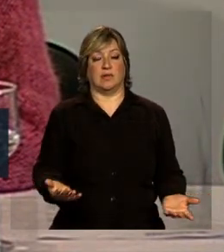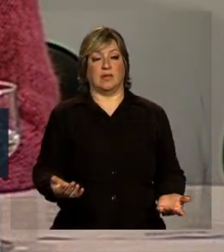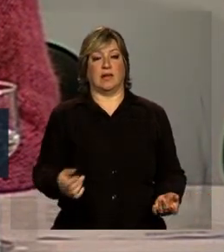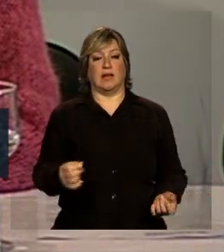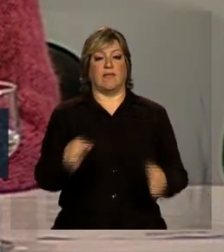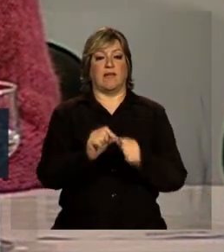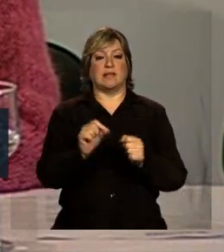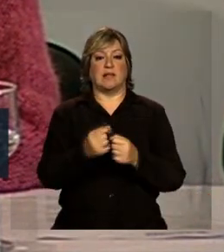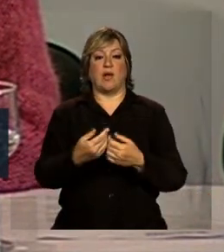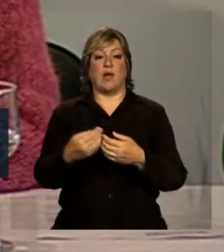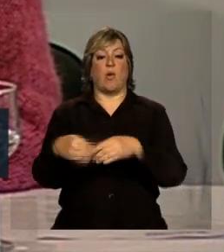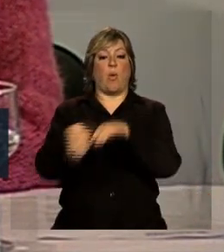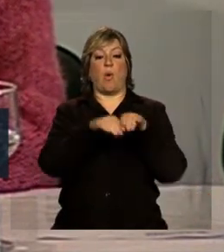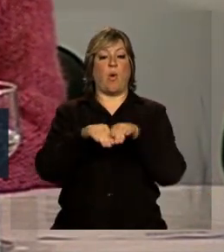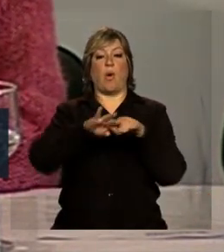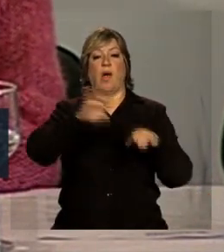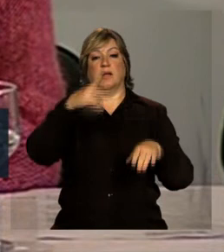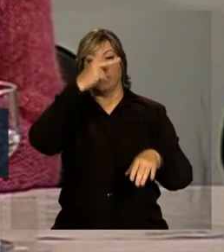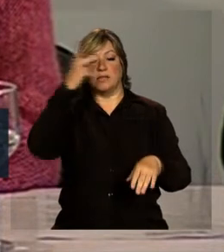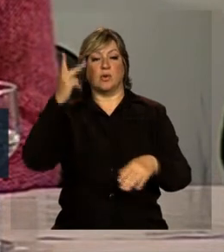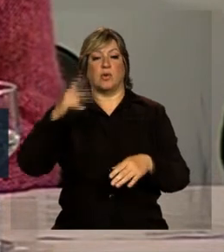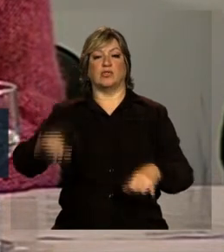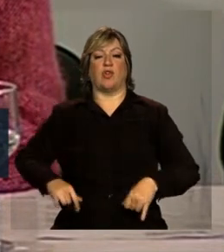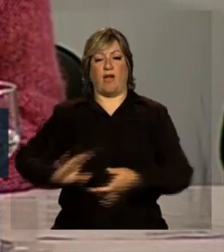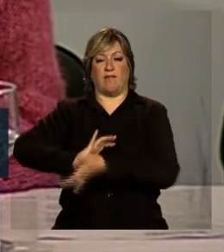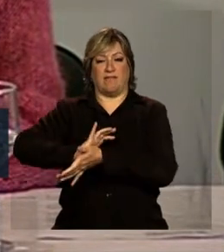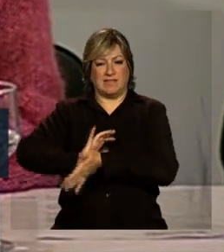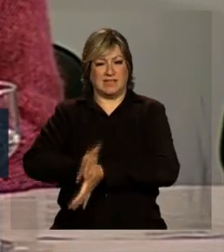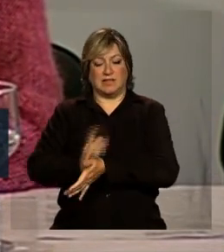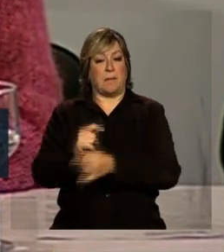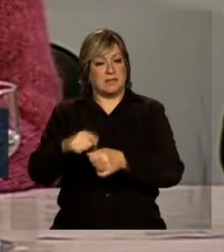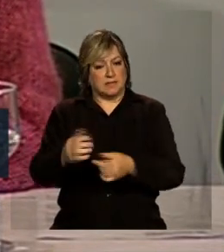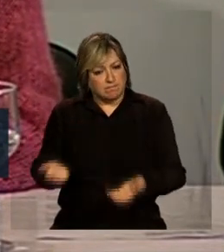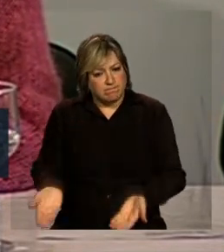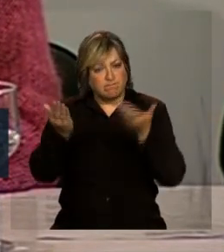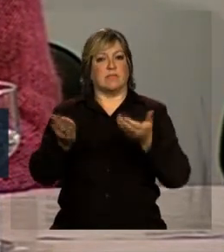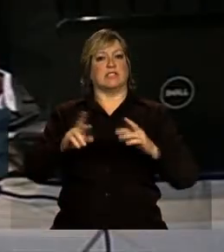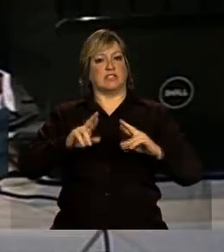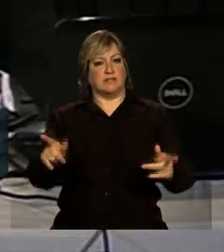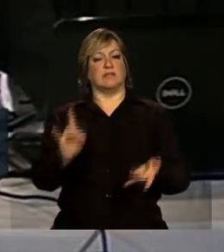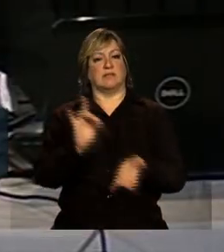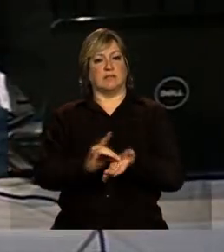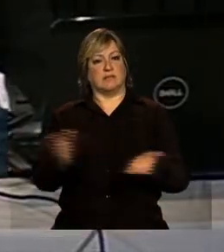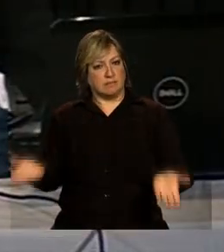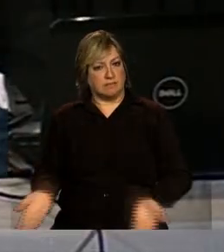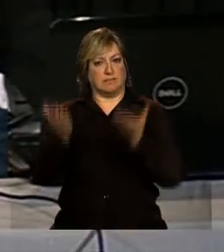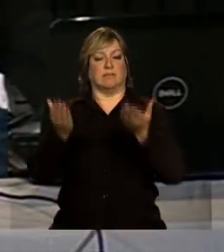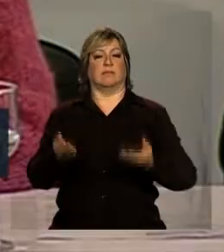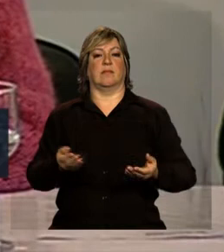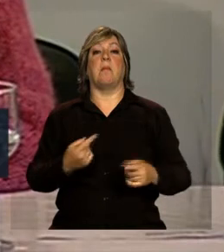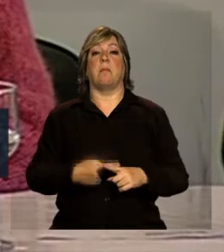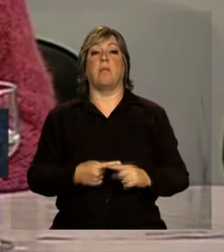igual os desiguais. Temos que ter um tratamento diferenciado mesmo,